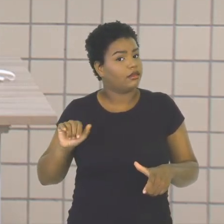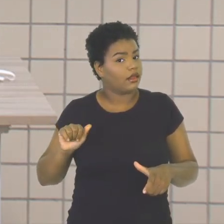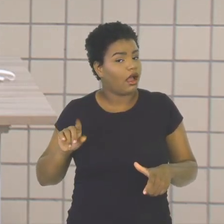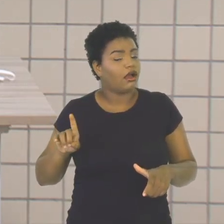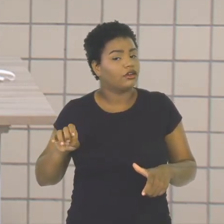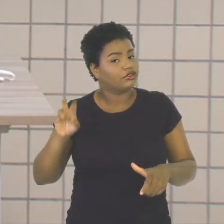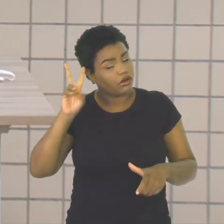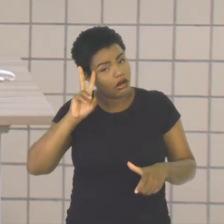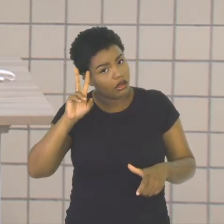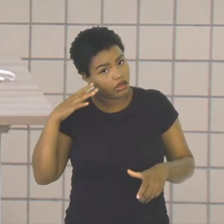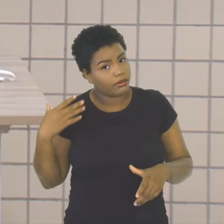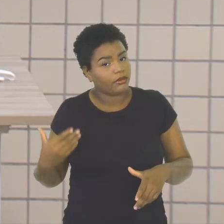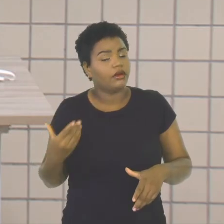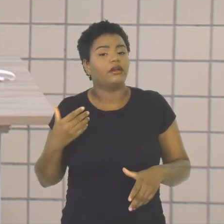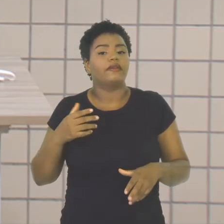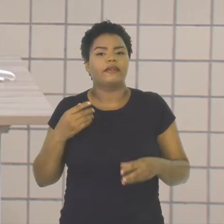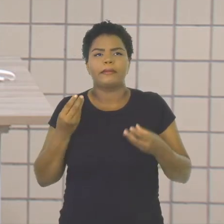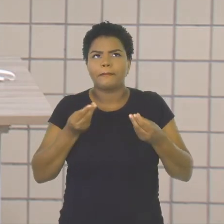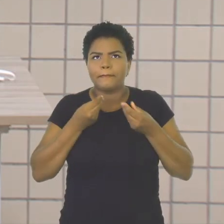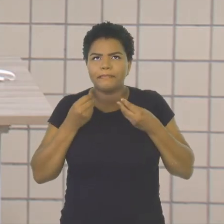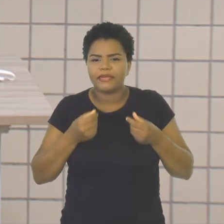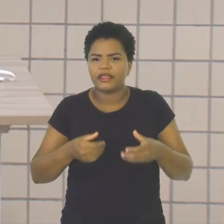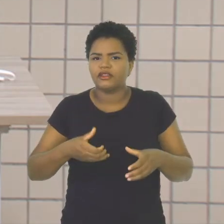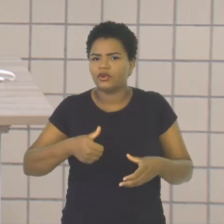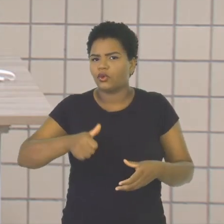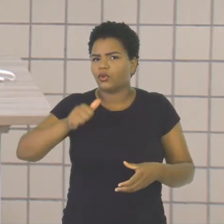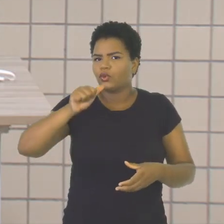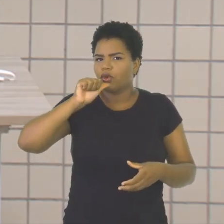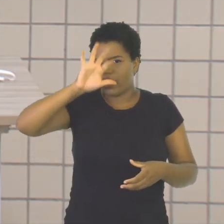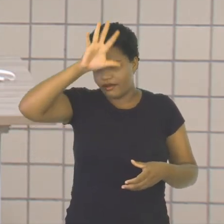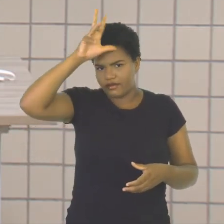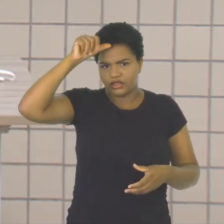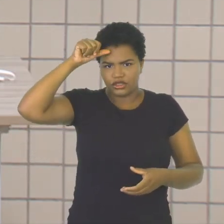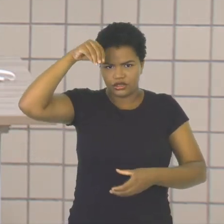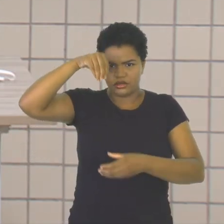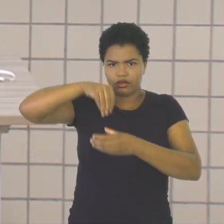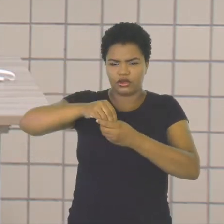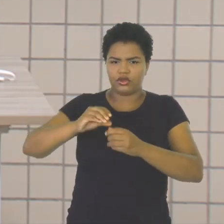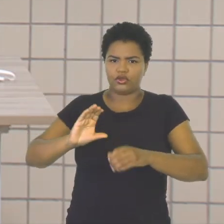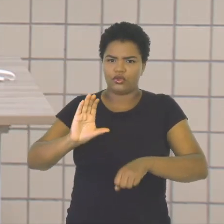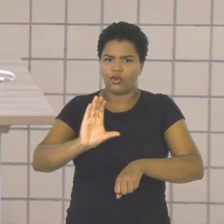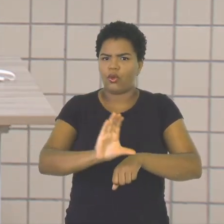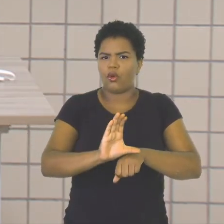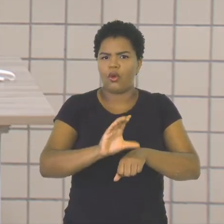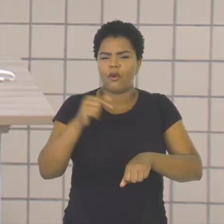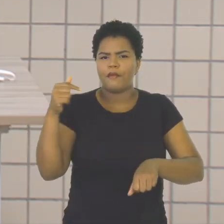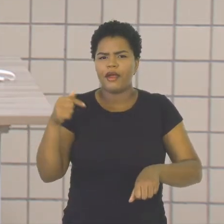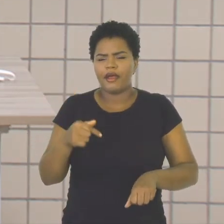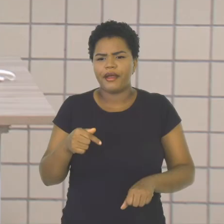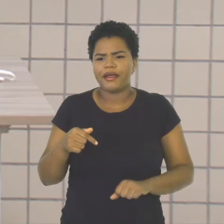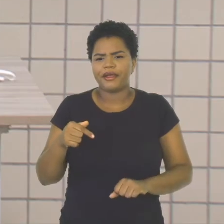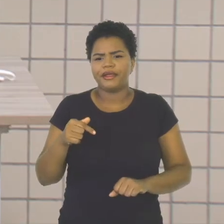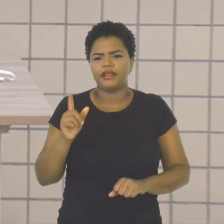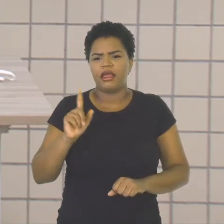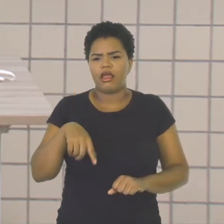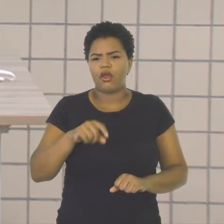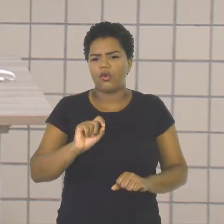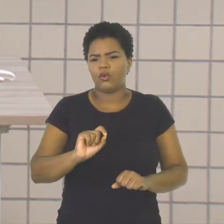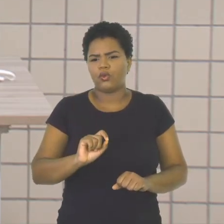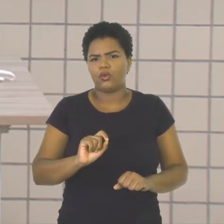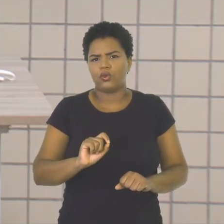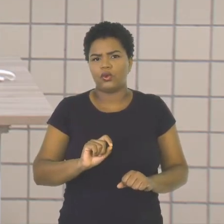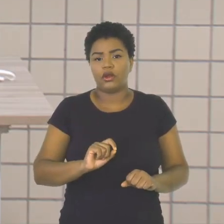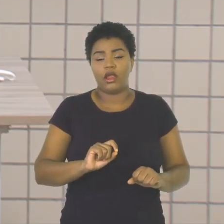A questão do paladar também, se eu for tomar um refrigerante que está dentro de um copo, esse meu refrigerante, ele é um volume dentro de uma